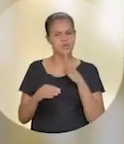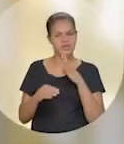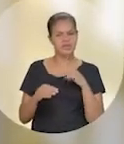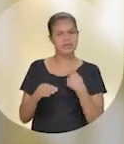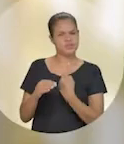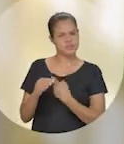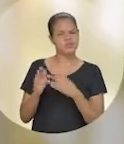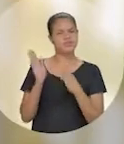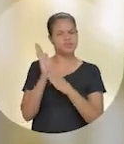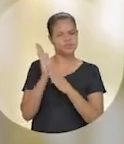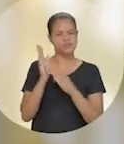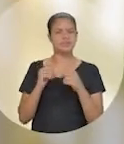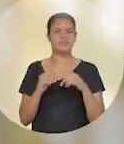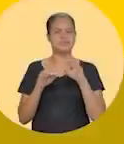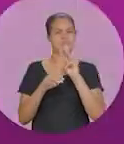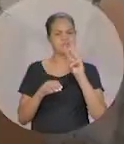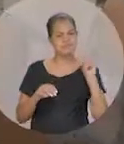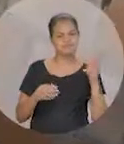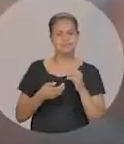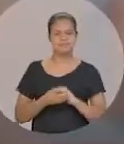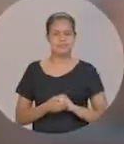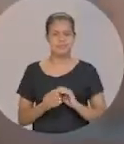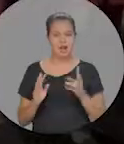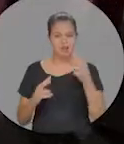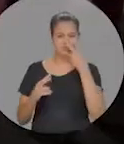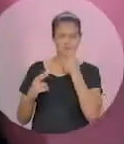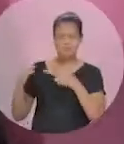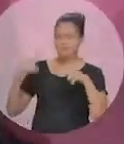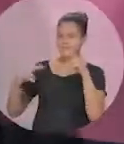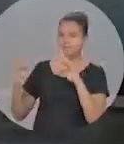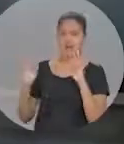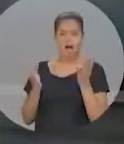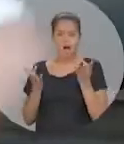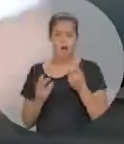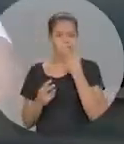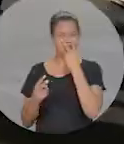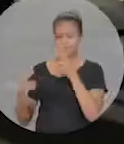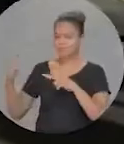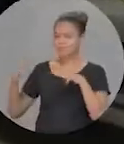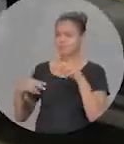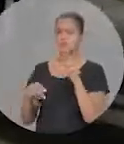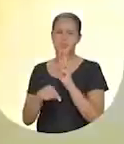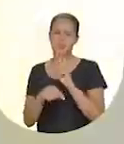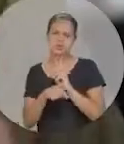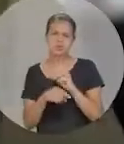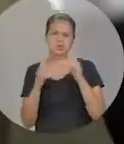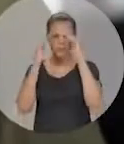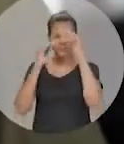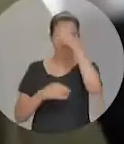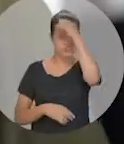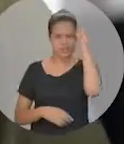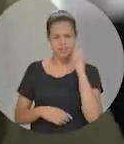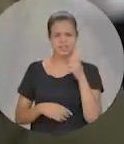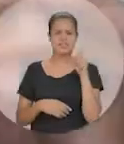essa e outras propostas no nosso site. Agora é olho no ouro, com a mulher experiente. Agora é olho no ouro. Ela